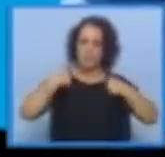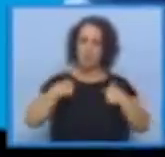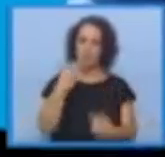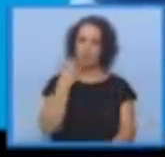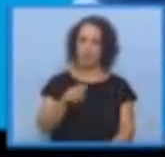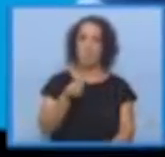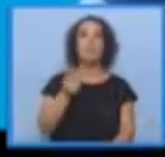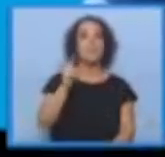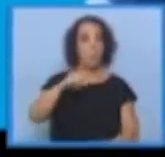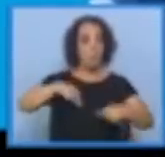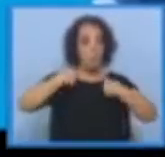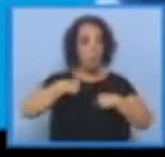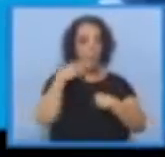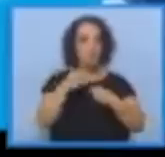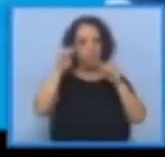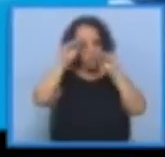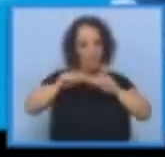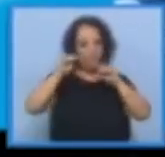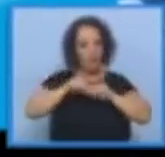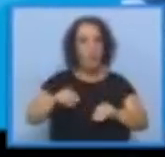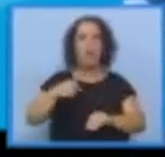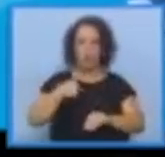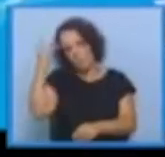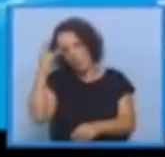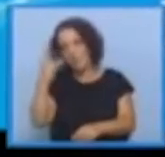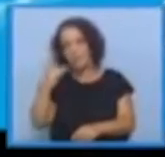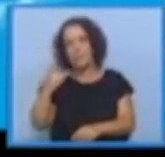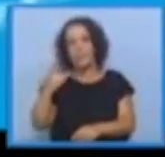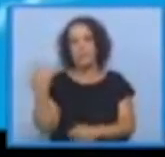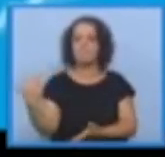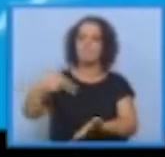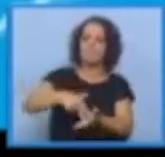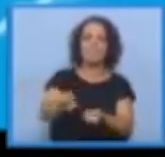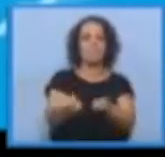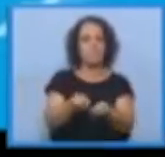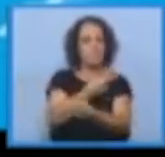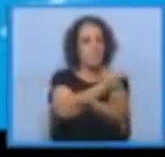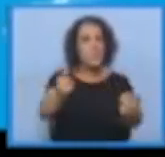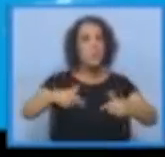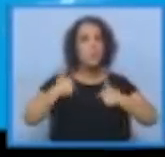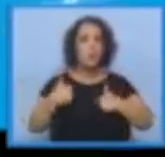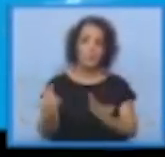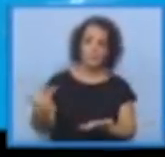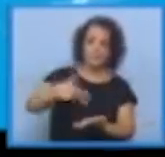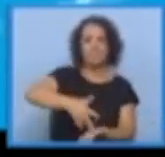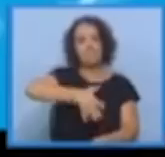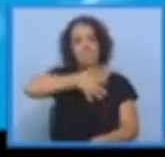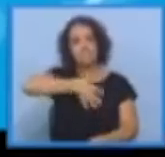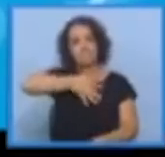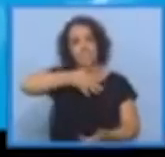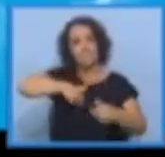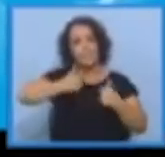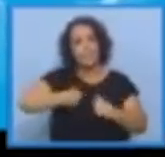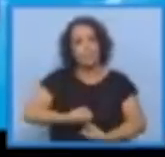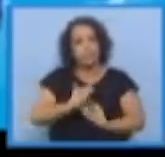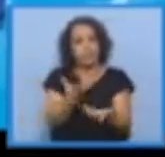a evangelizarem-se, porque eu faço umas palestras, eu ou todos a fazer e a testemunhar, não é? Realmente as coisas, são eles que